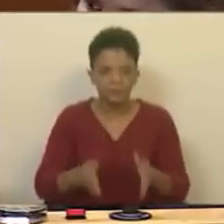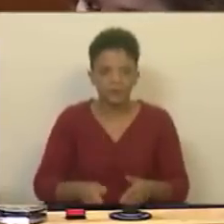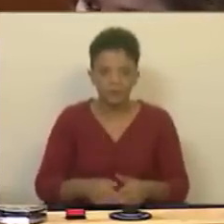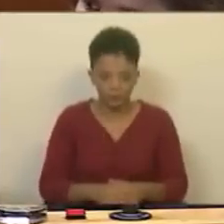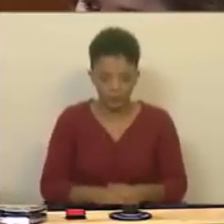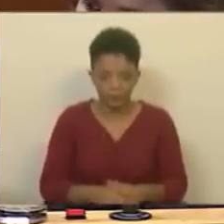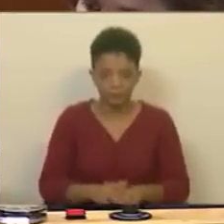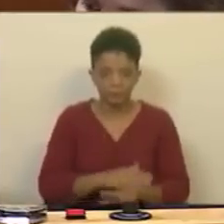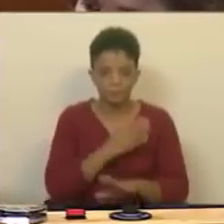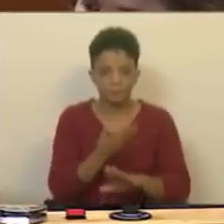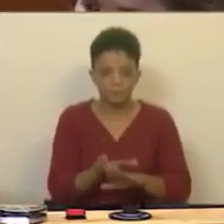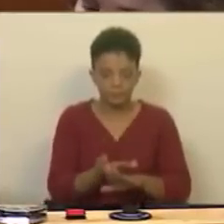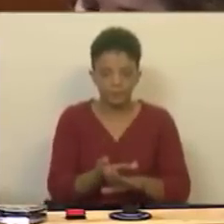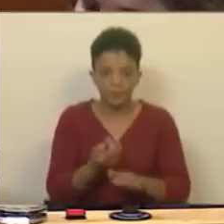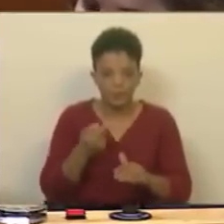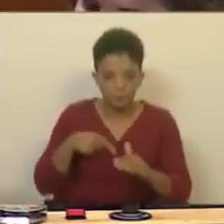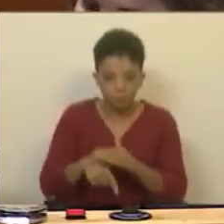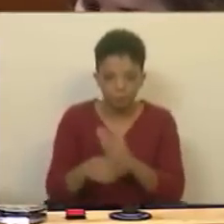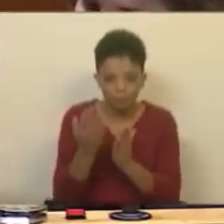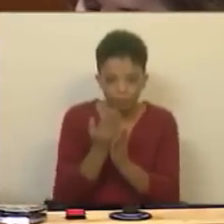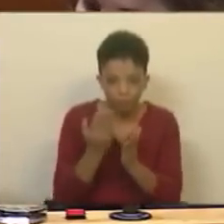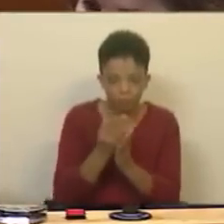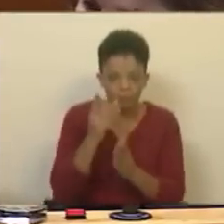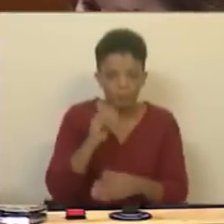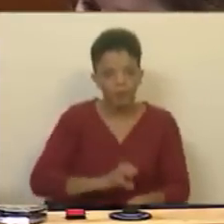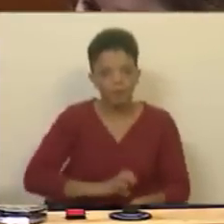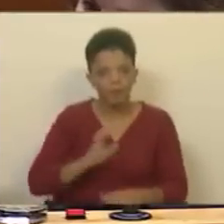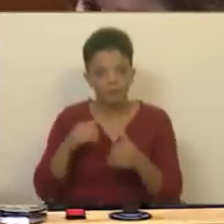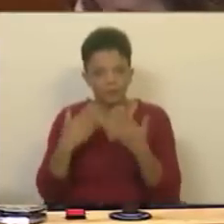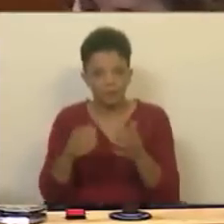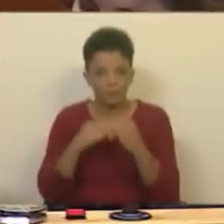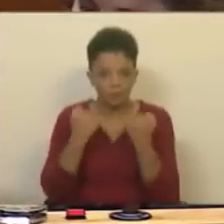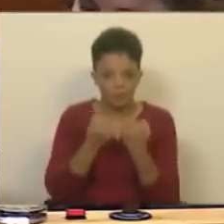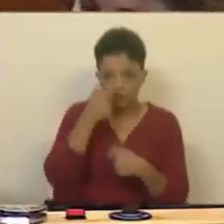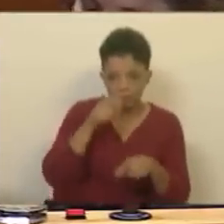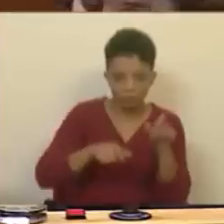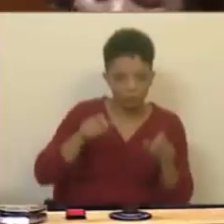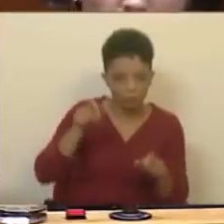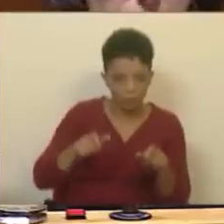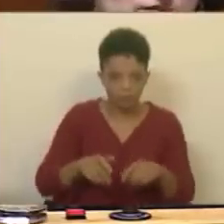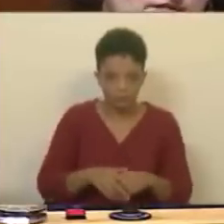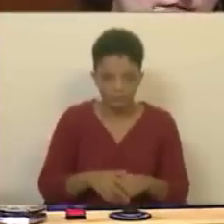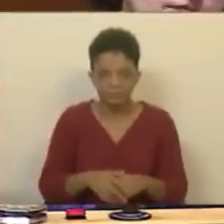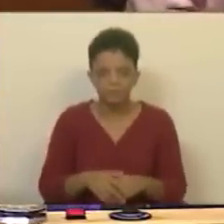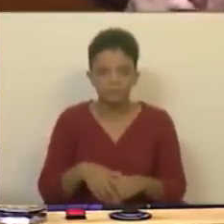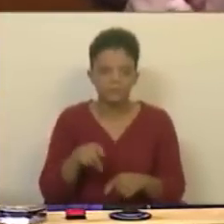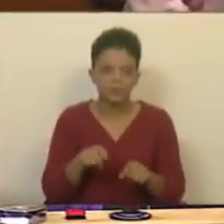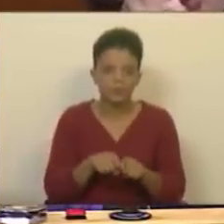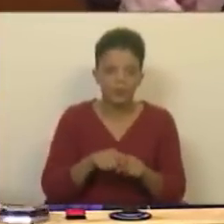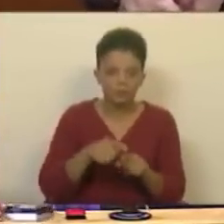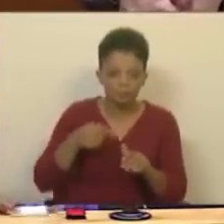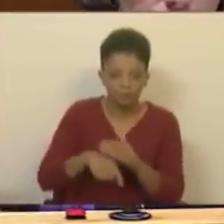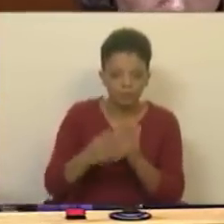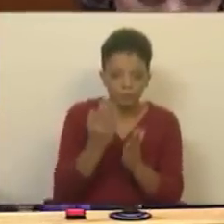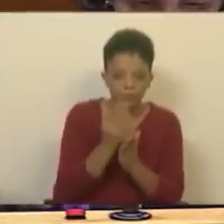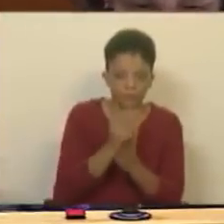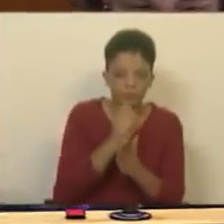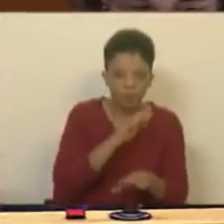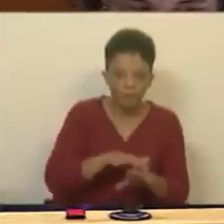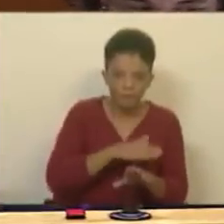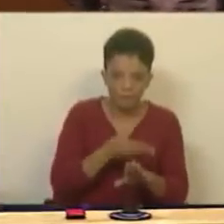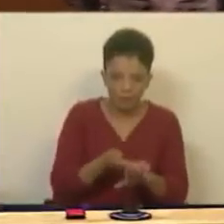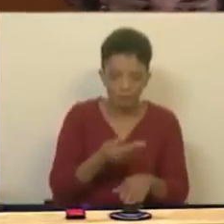Não só reforçar os curtinhos como dar confiança à sociedade que os mercadinho Desportivo são reforçados